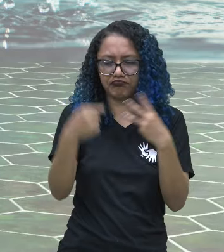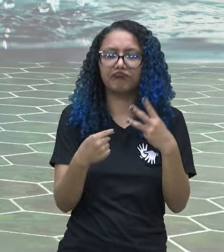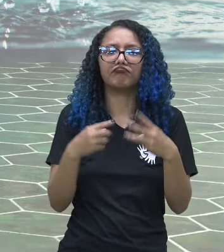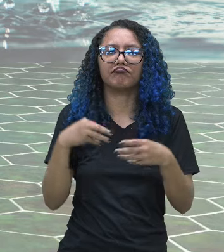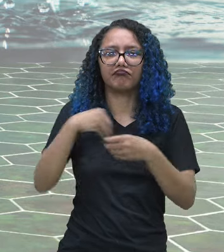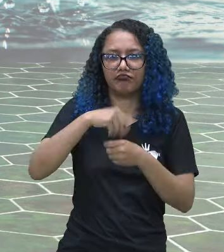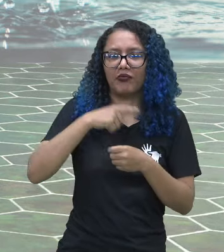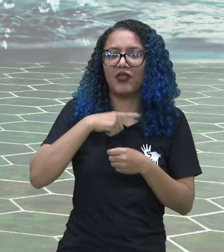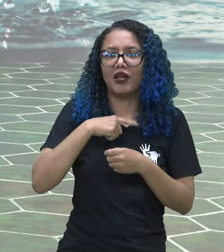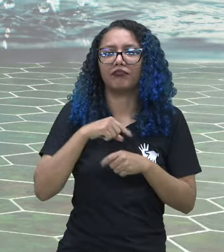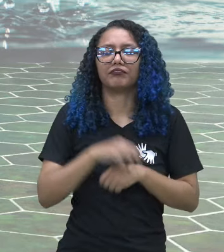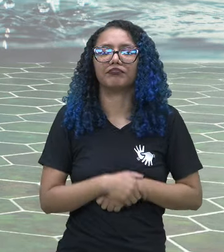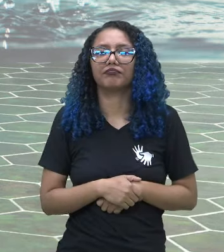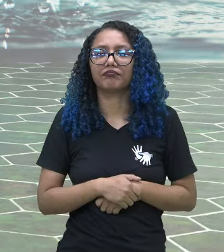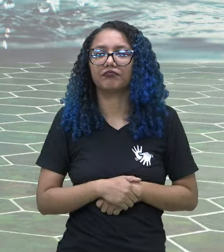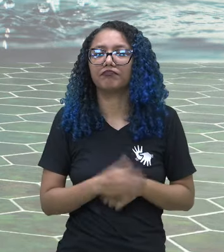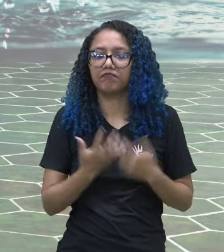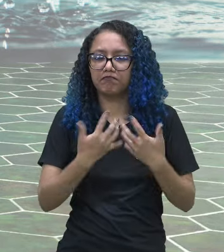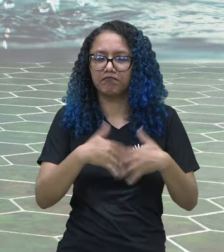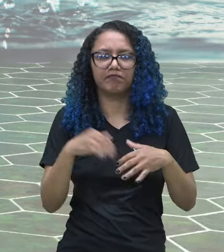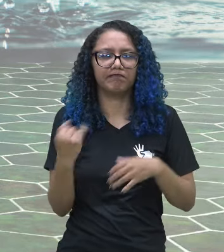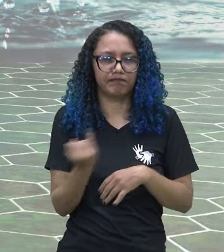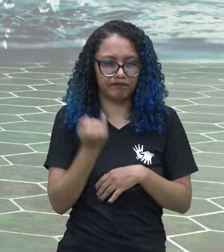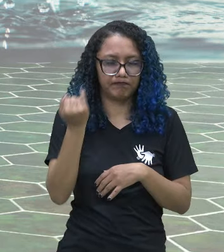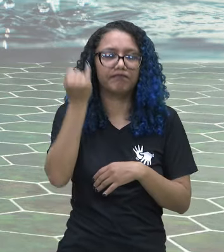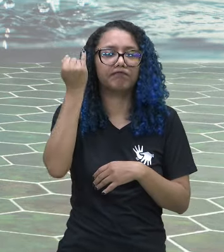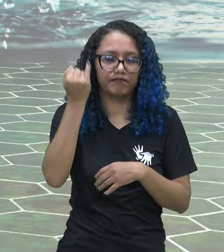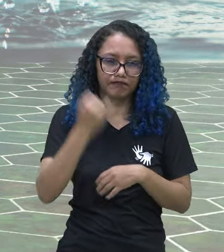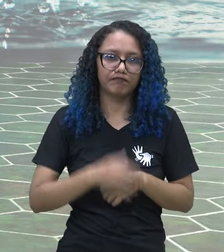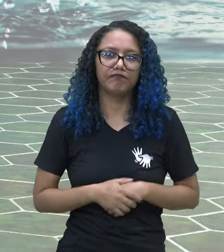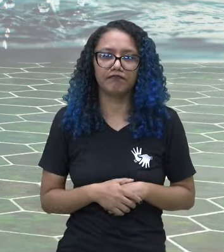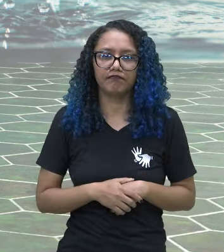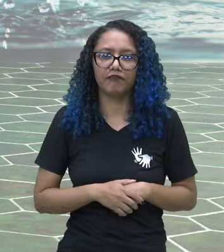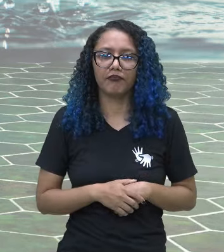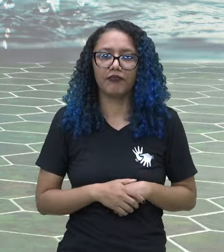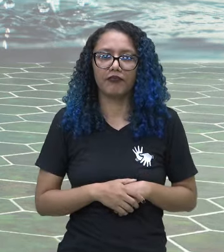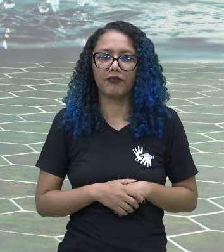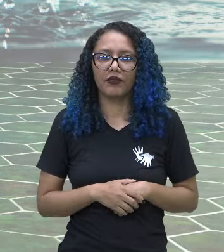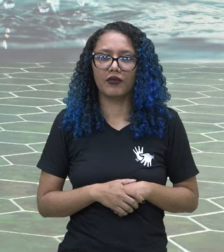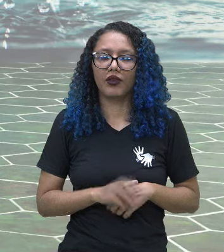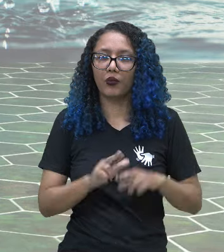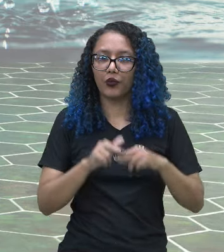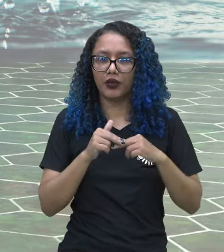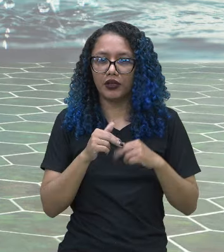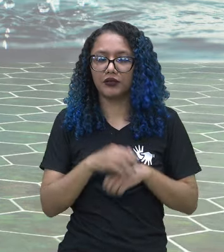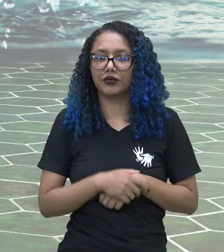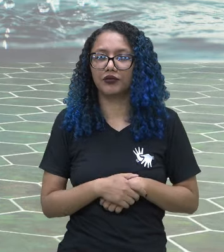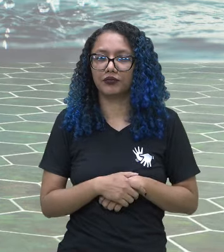são funções importantíssimas e é por isso que nós temos na nossa